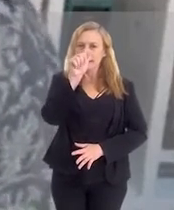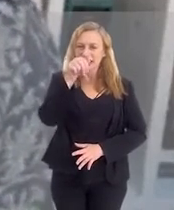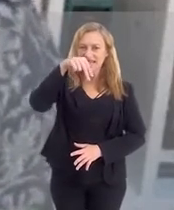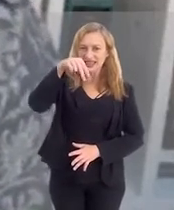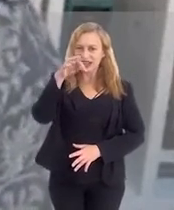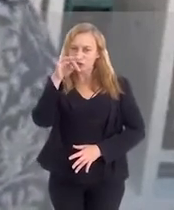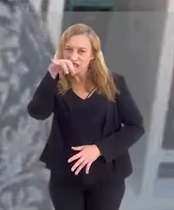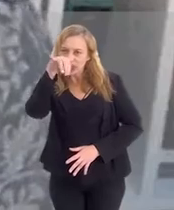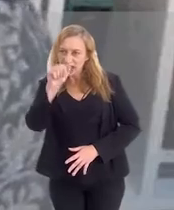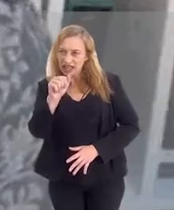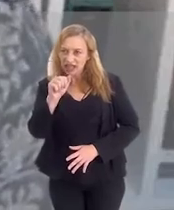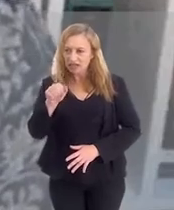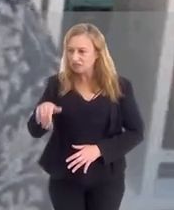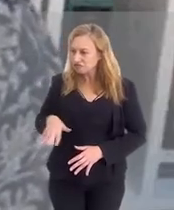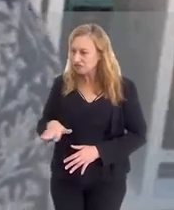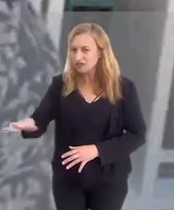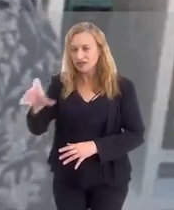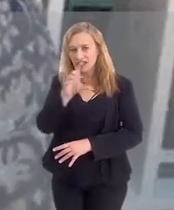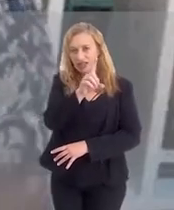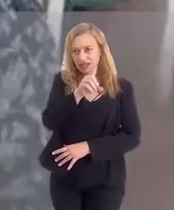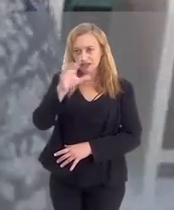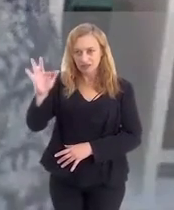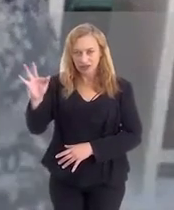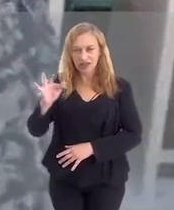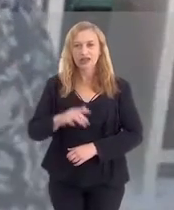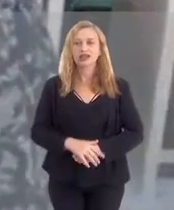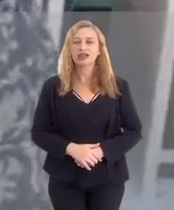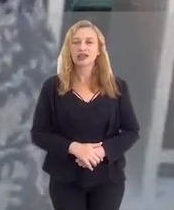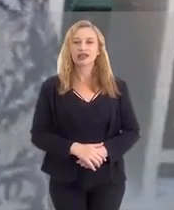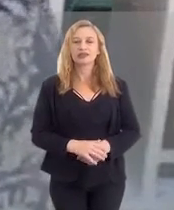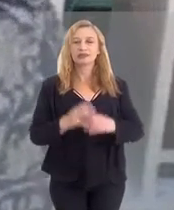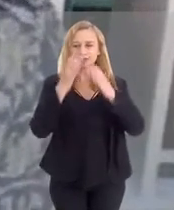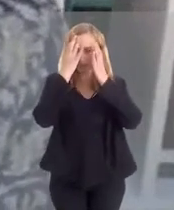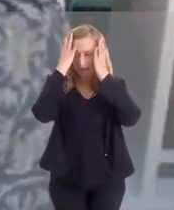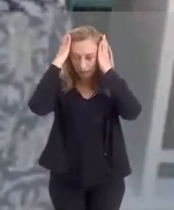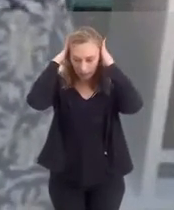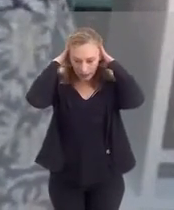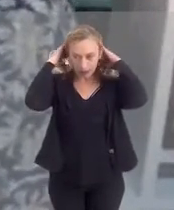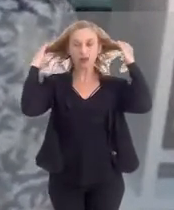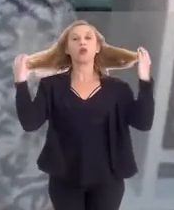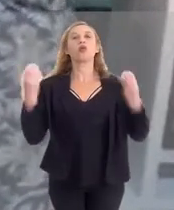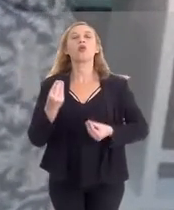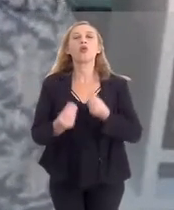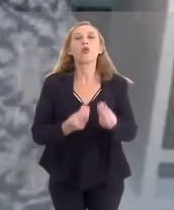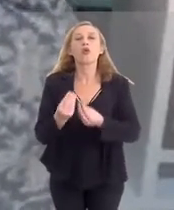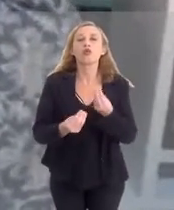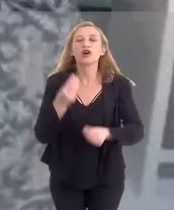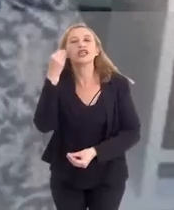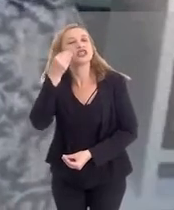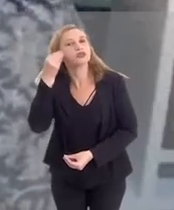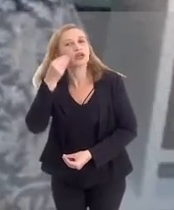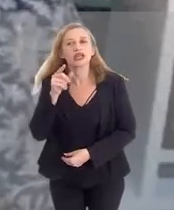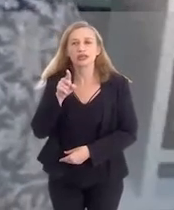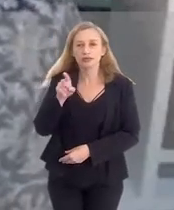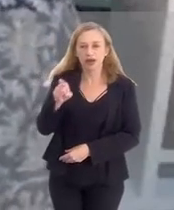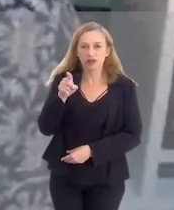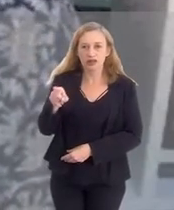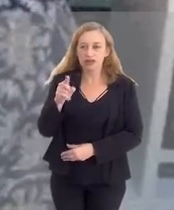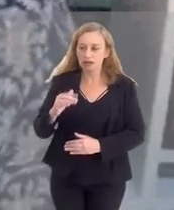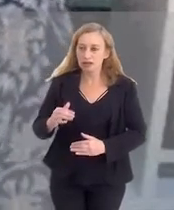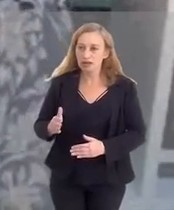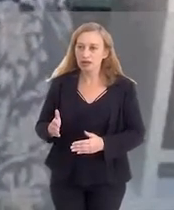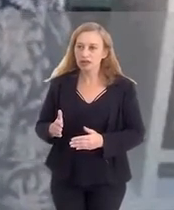área periférica do plano piloto, ou fora do plano piloto, evidentemente. Como foi essa experiência para